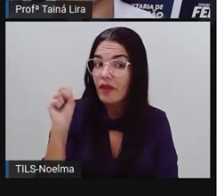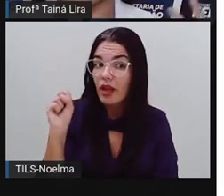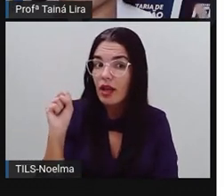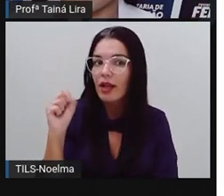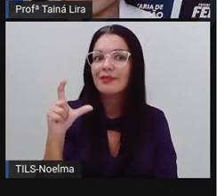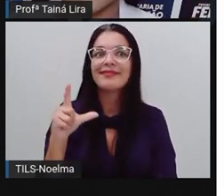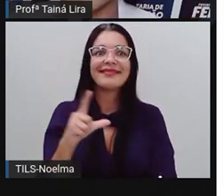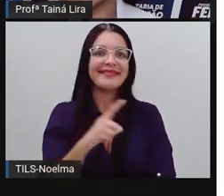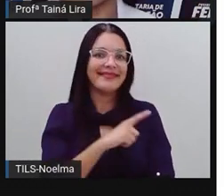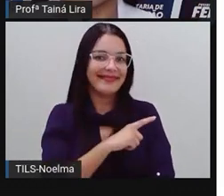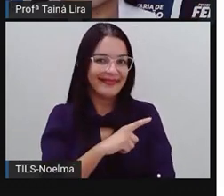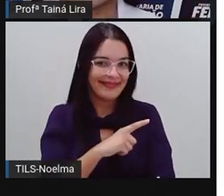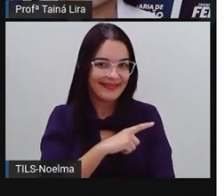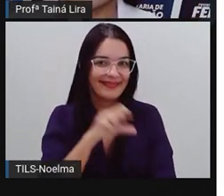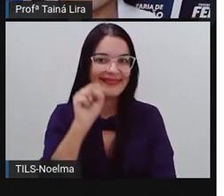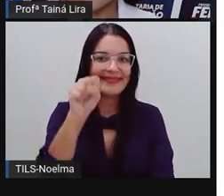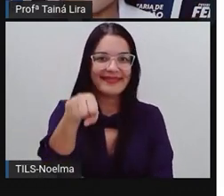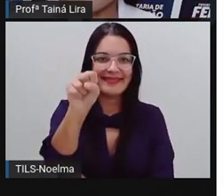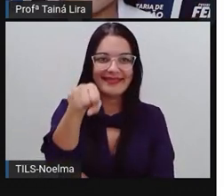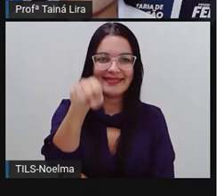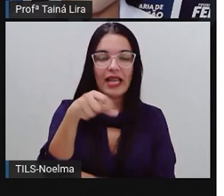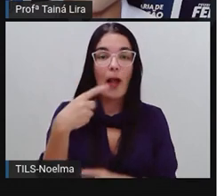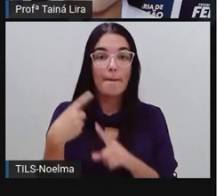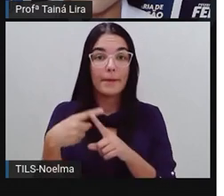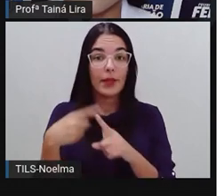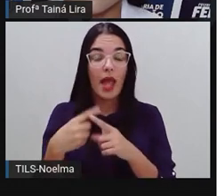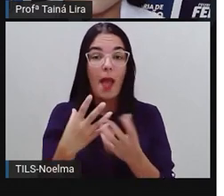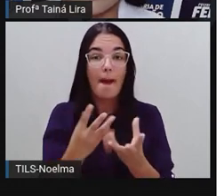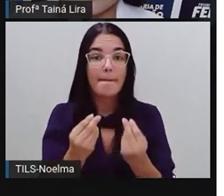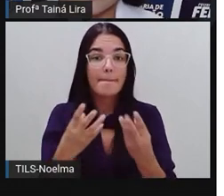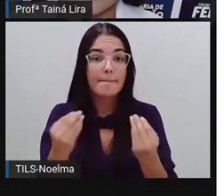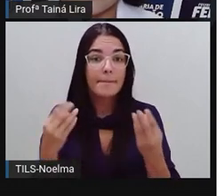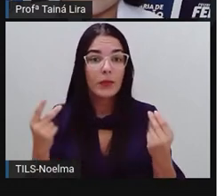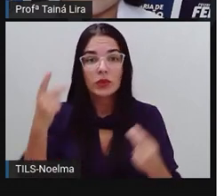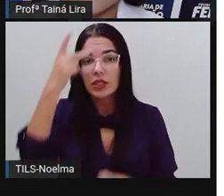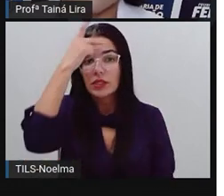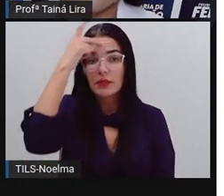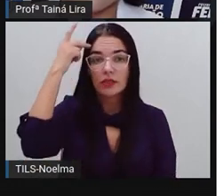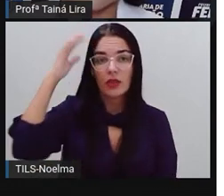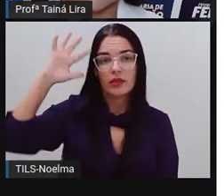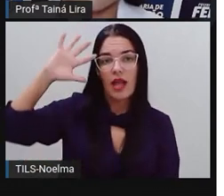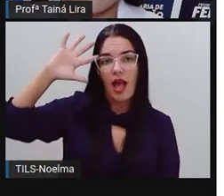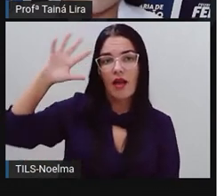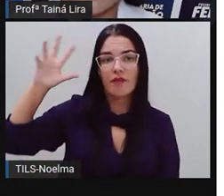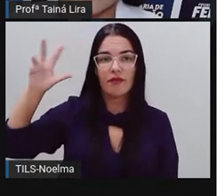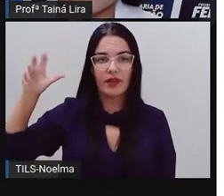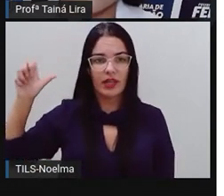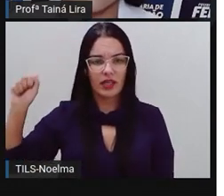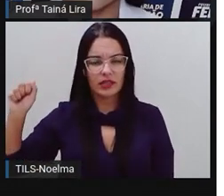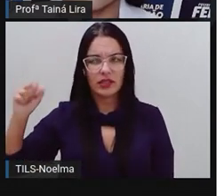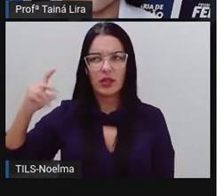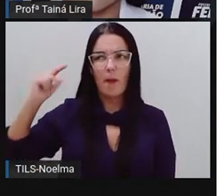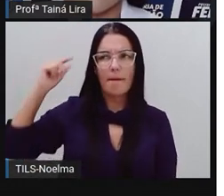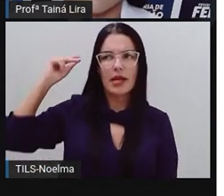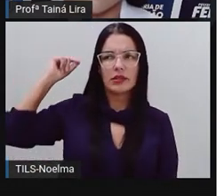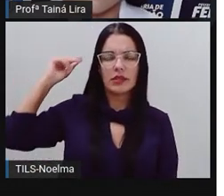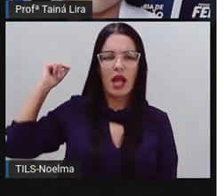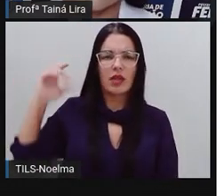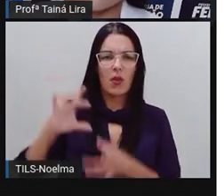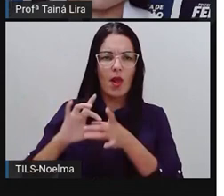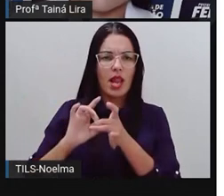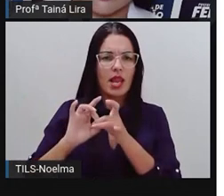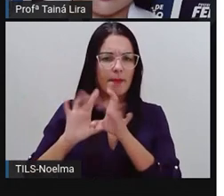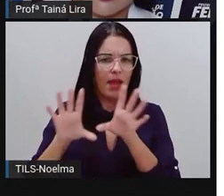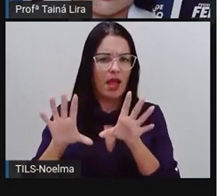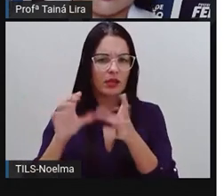Santana tínhamos sim então muitos africanos né é que foram libertados e outros ainda